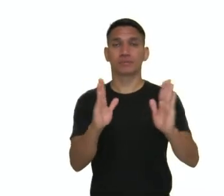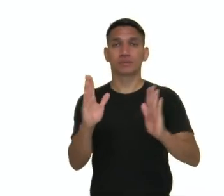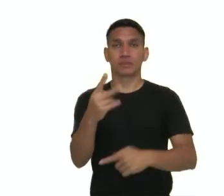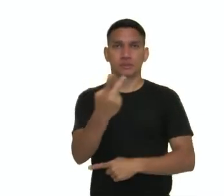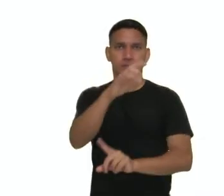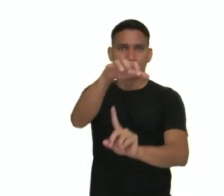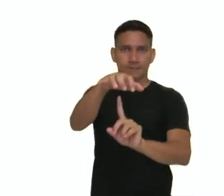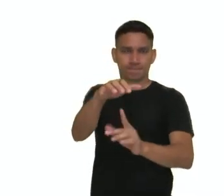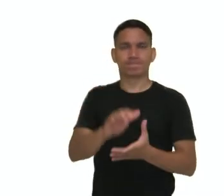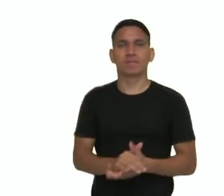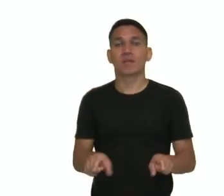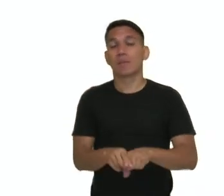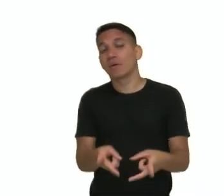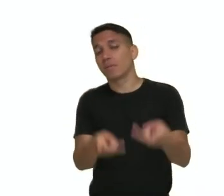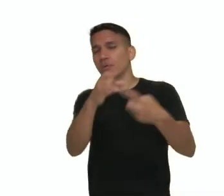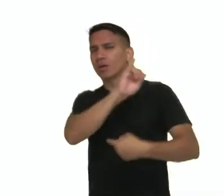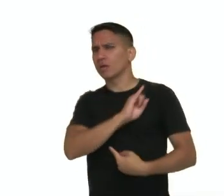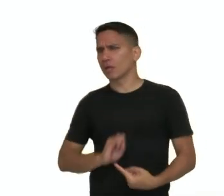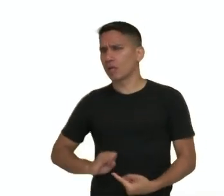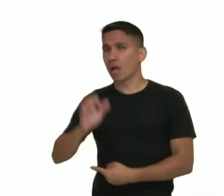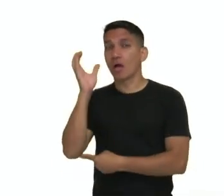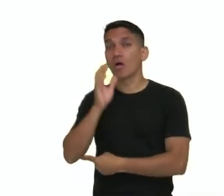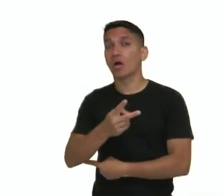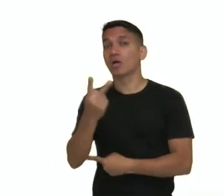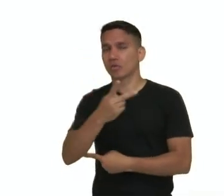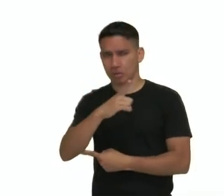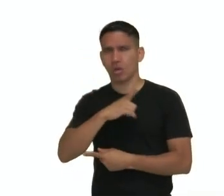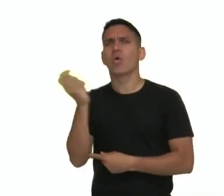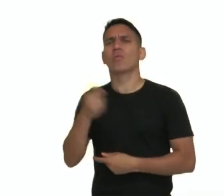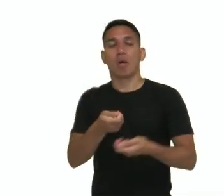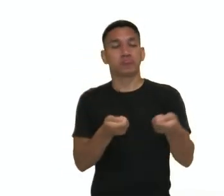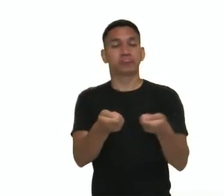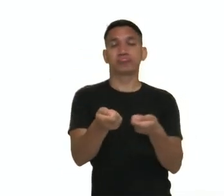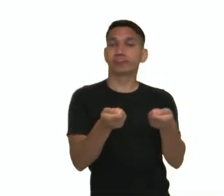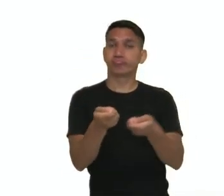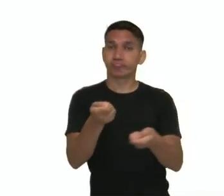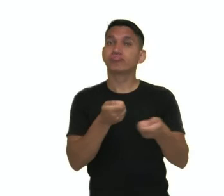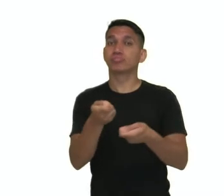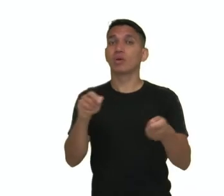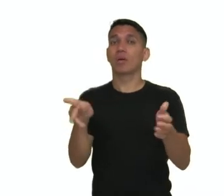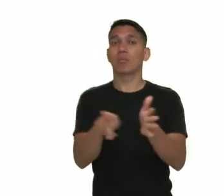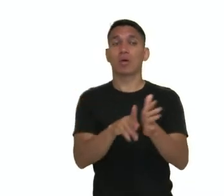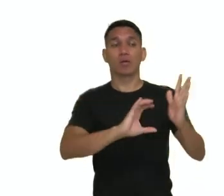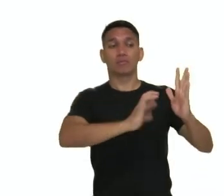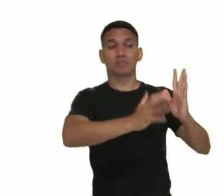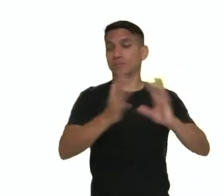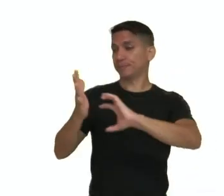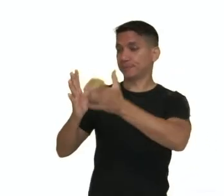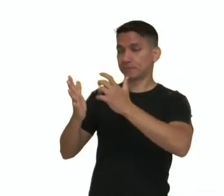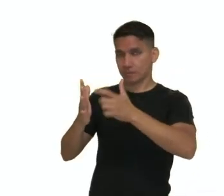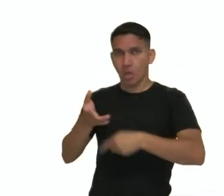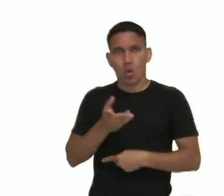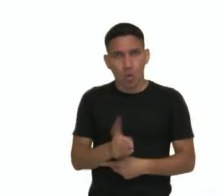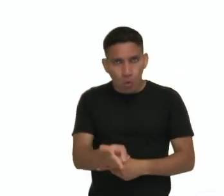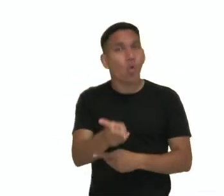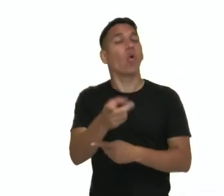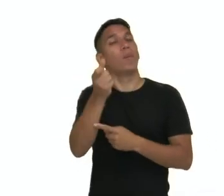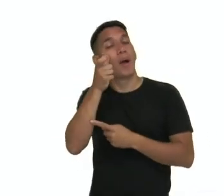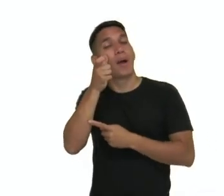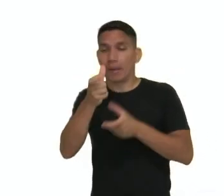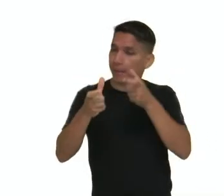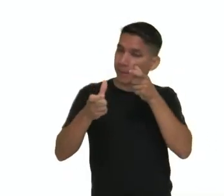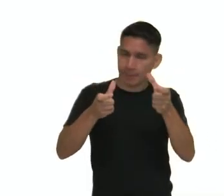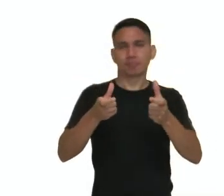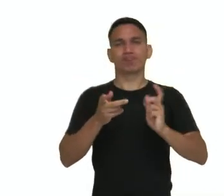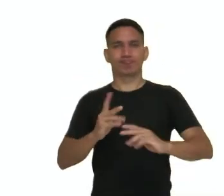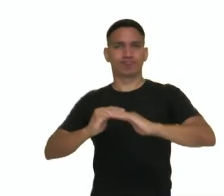que o imperador Dom Pedro II ele tinha o poder moderador para controlar os partidos e manter os interesses intactos. Mas a